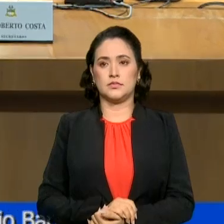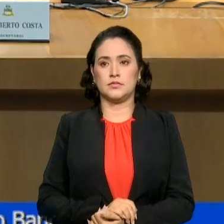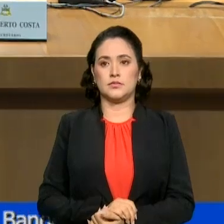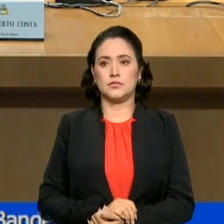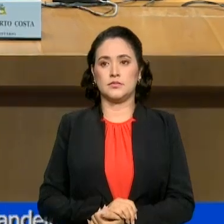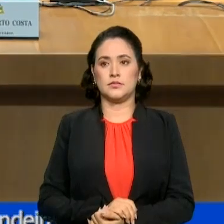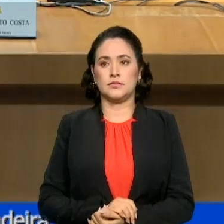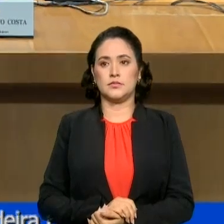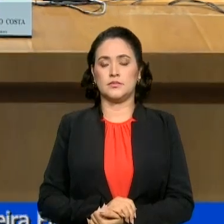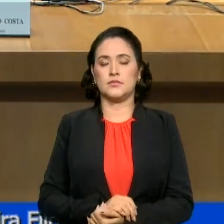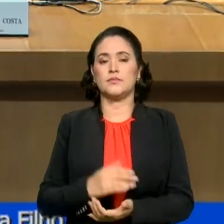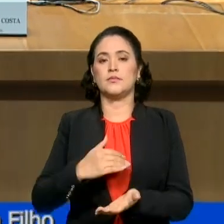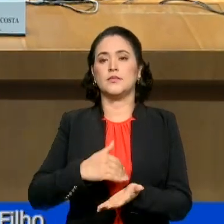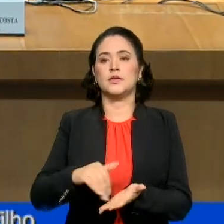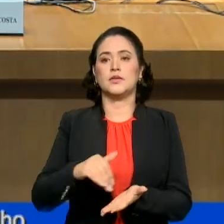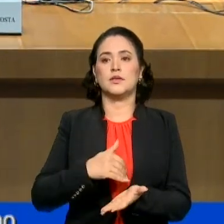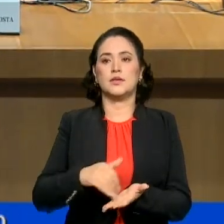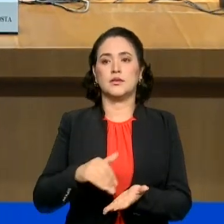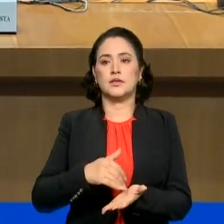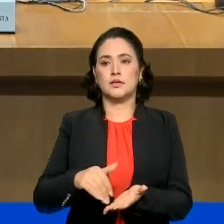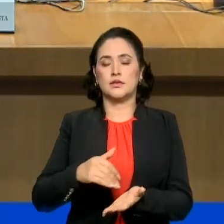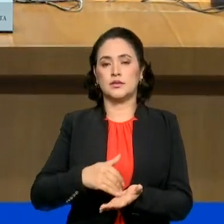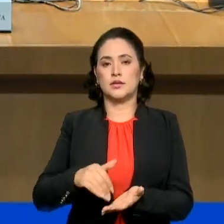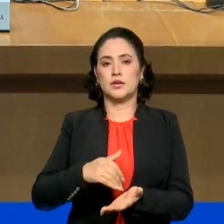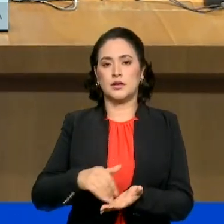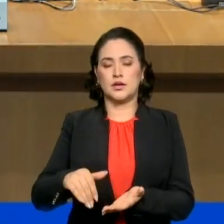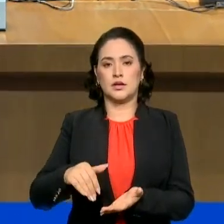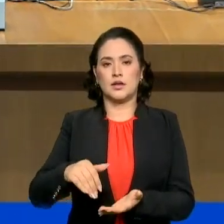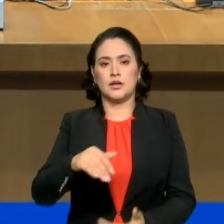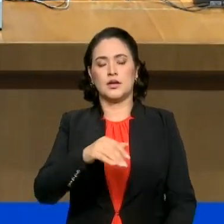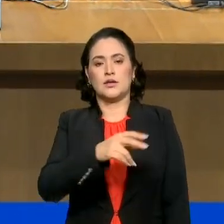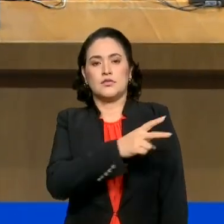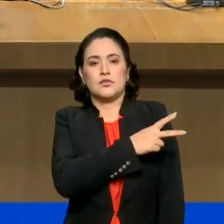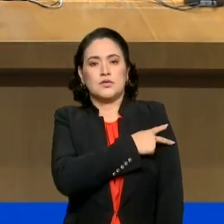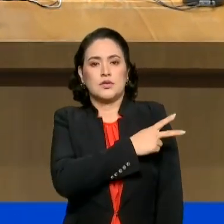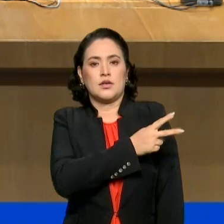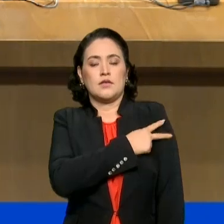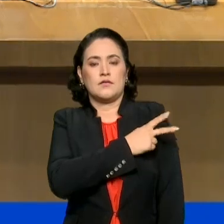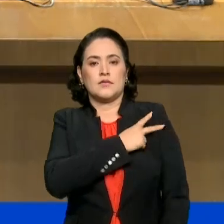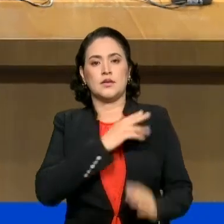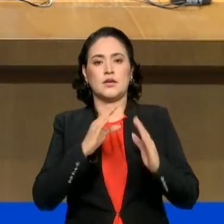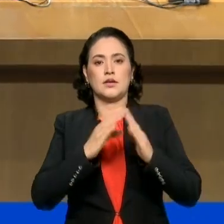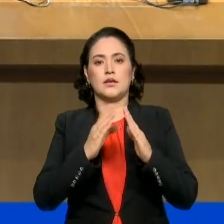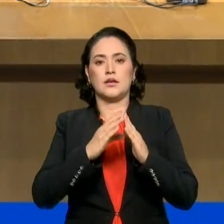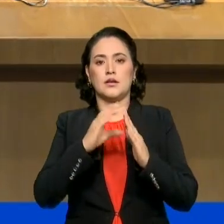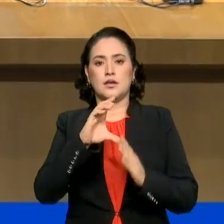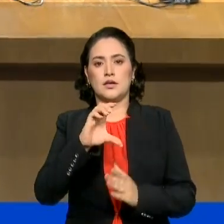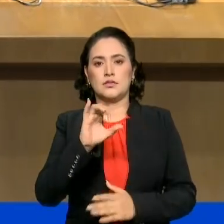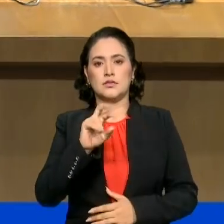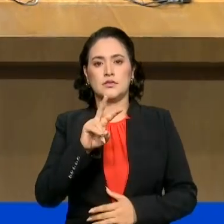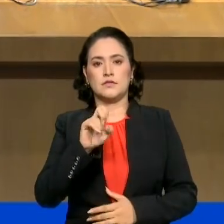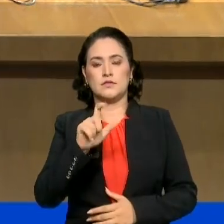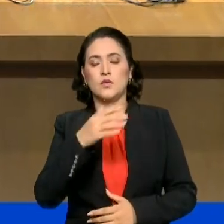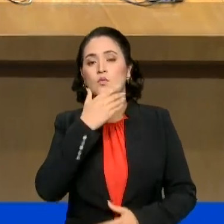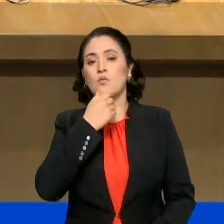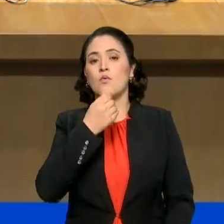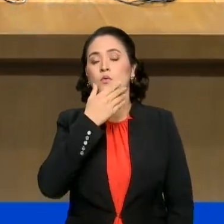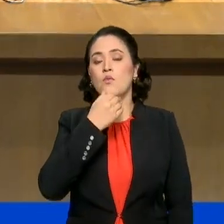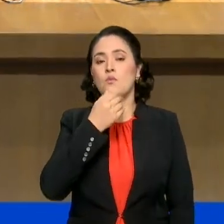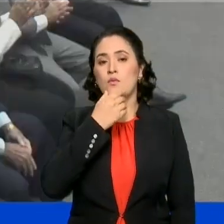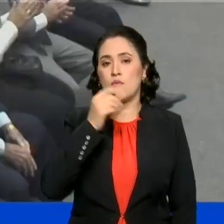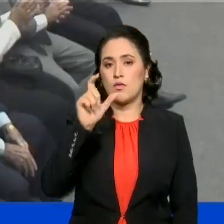o nosso secretário-chefe da Casa Civil, senhor Sebastião Madeira.